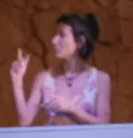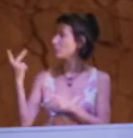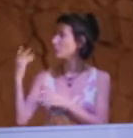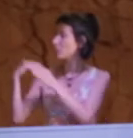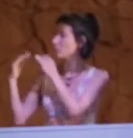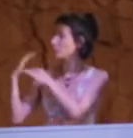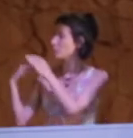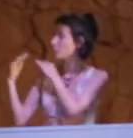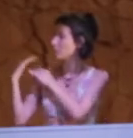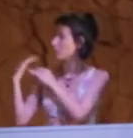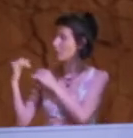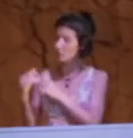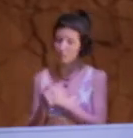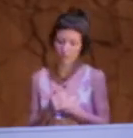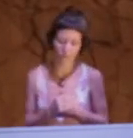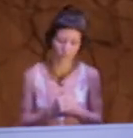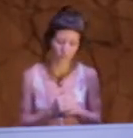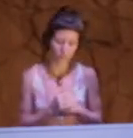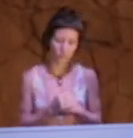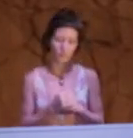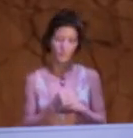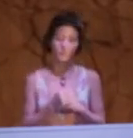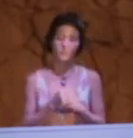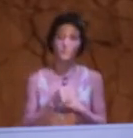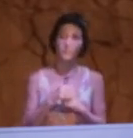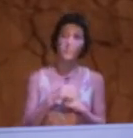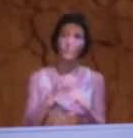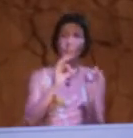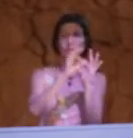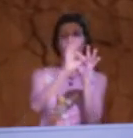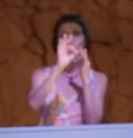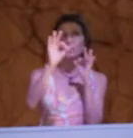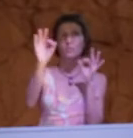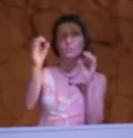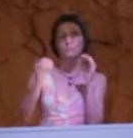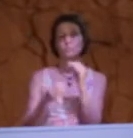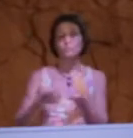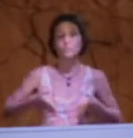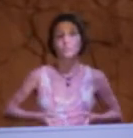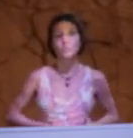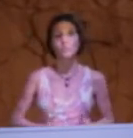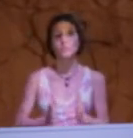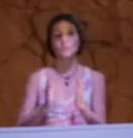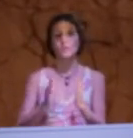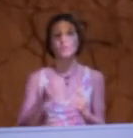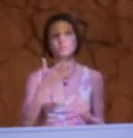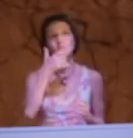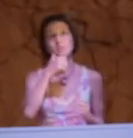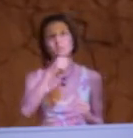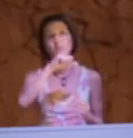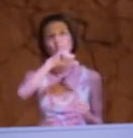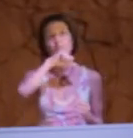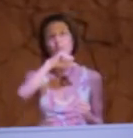Moura. Então lá, entre outros filhos, nasceu a Dona Augusta, minha mãe,